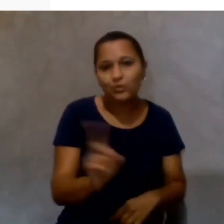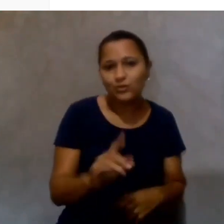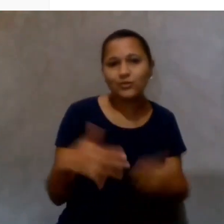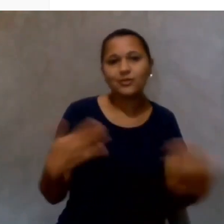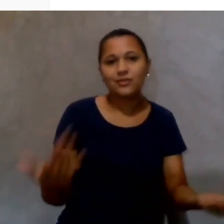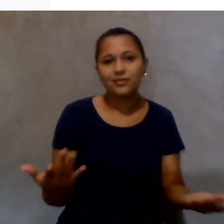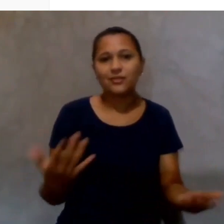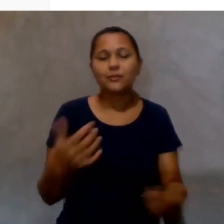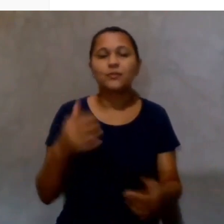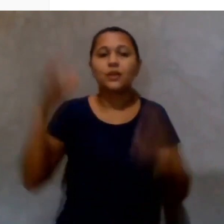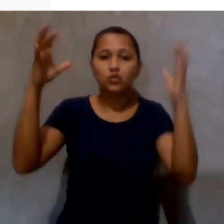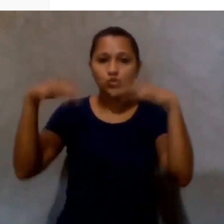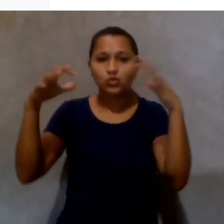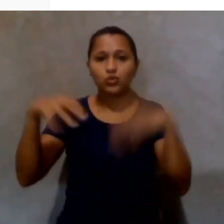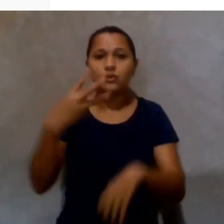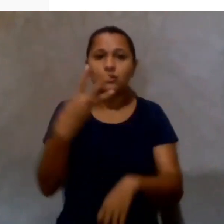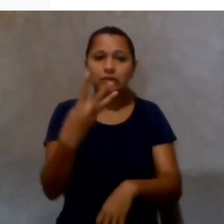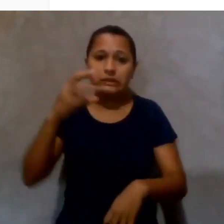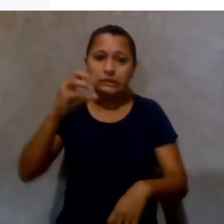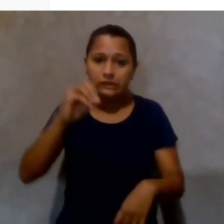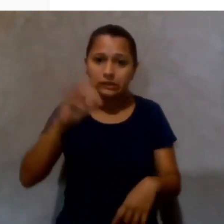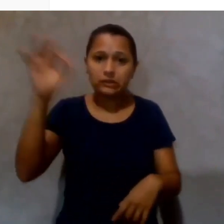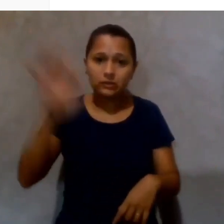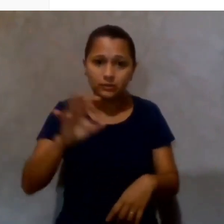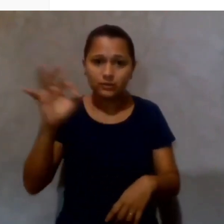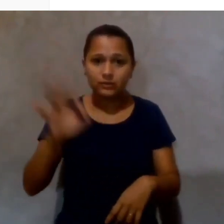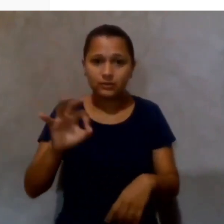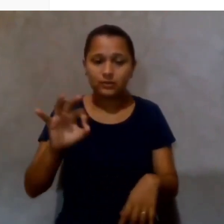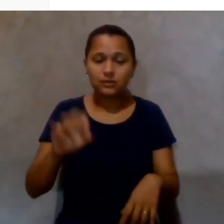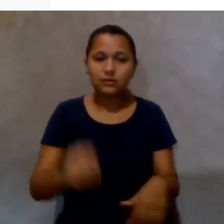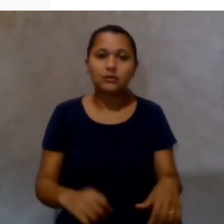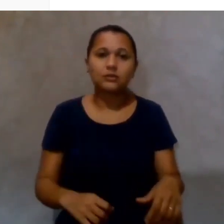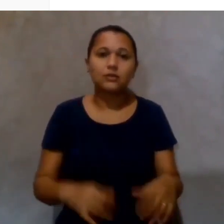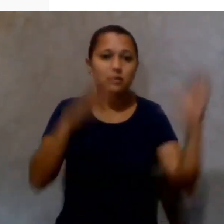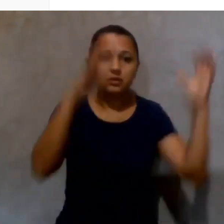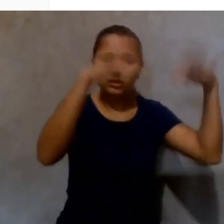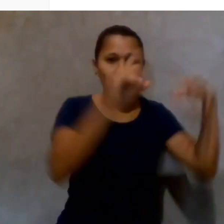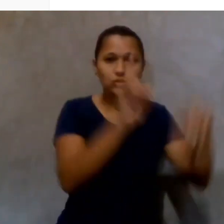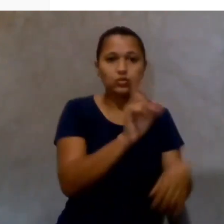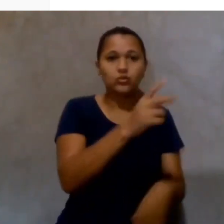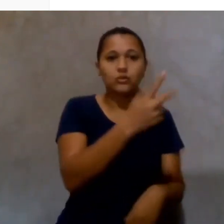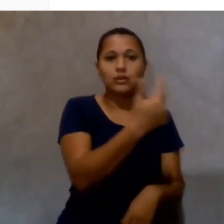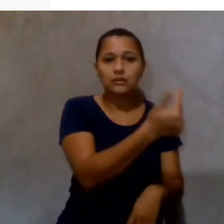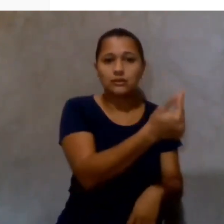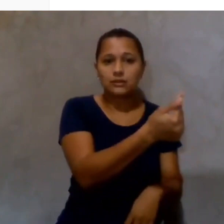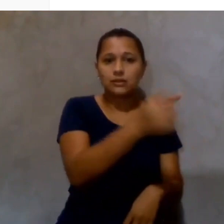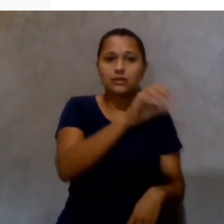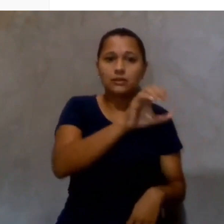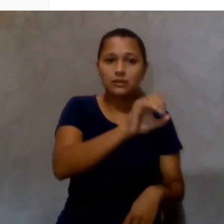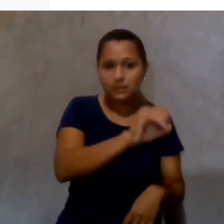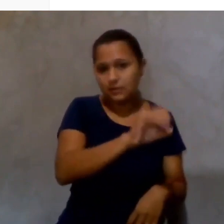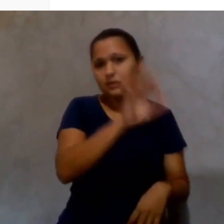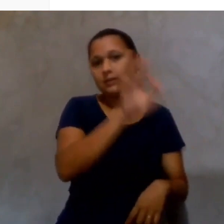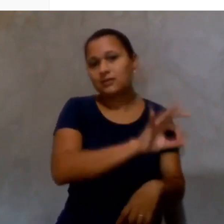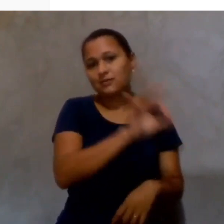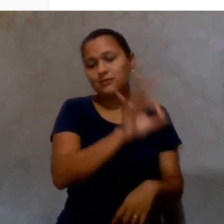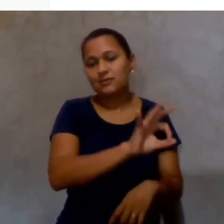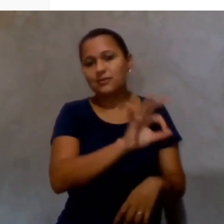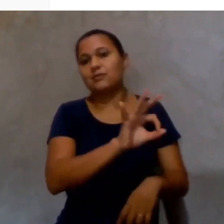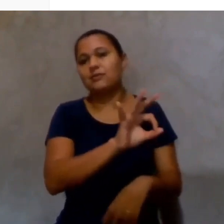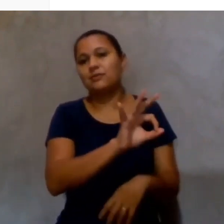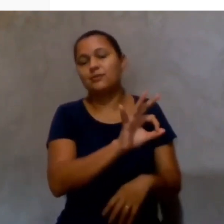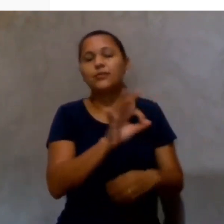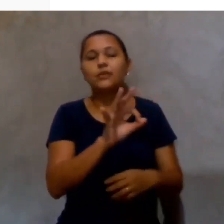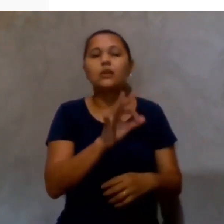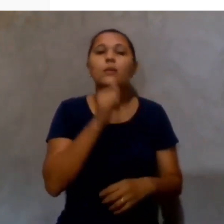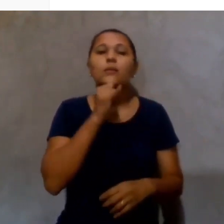de chover é de 30% e de não chover é 70%. Então, observe também o